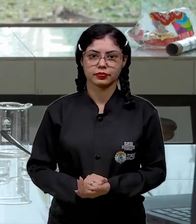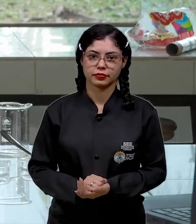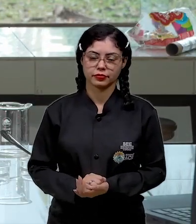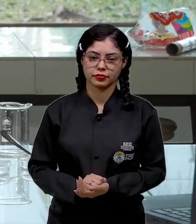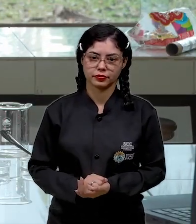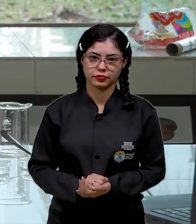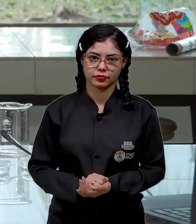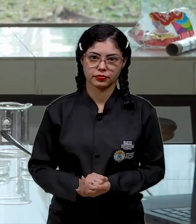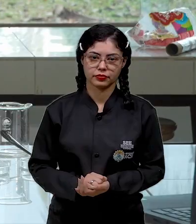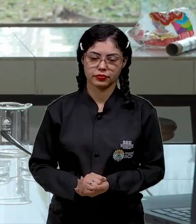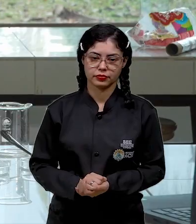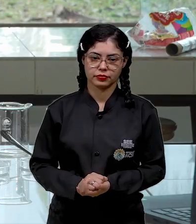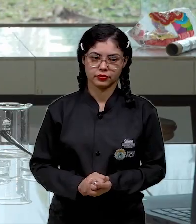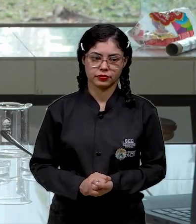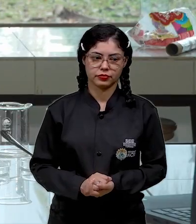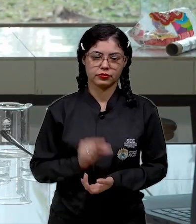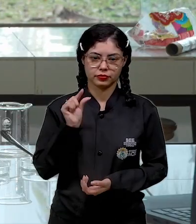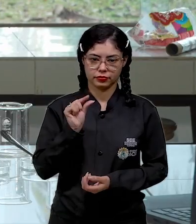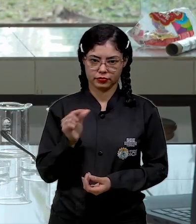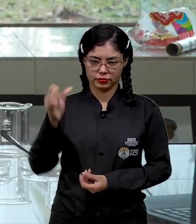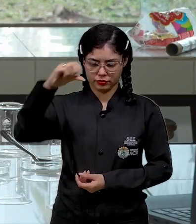pouquinho mais de fenolftaleína.